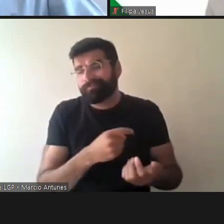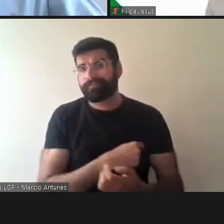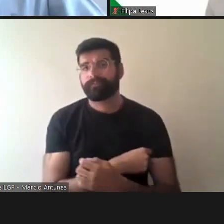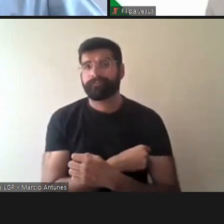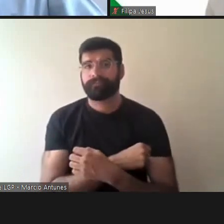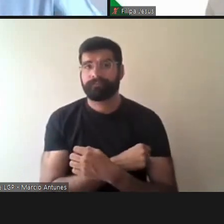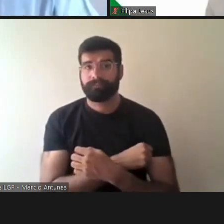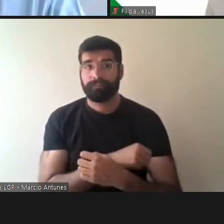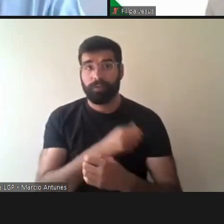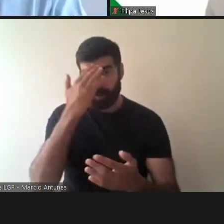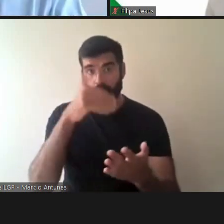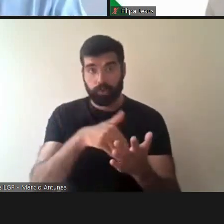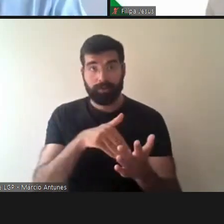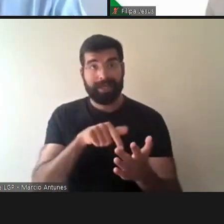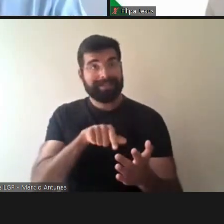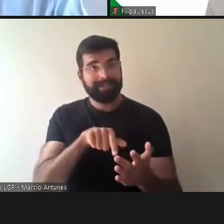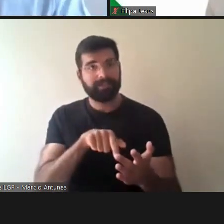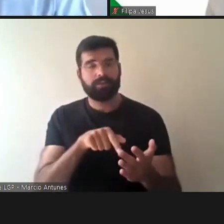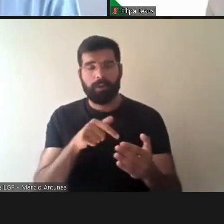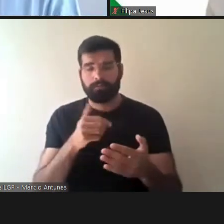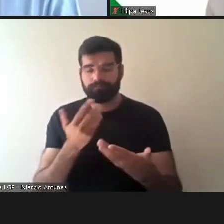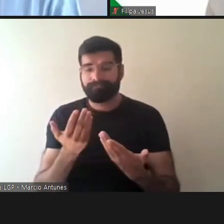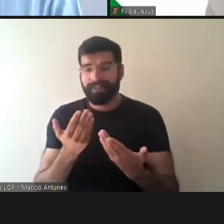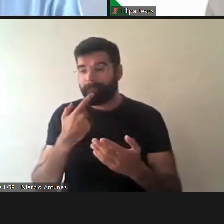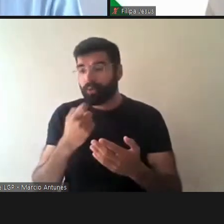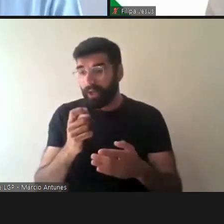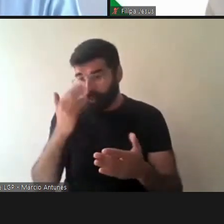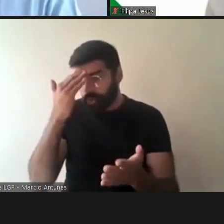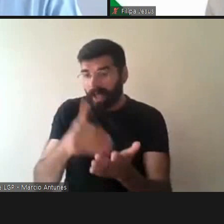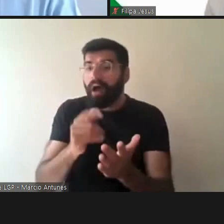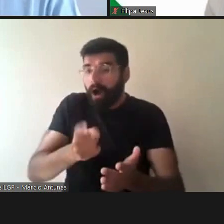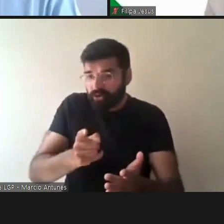O resultado deste processo, é essa a pergunta, não é?